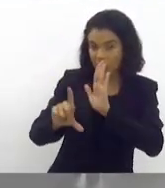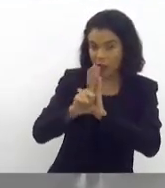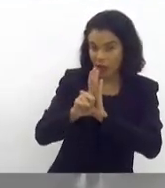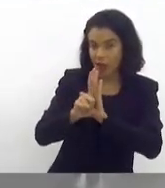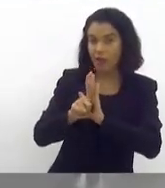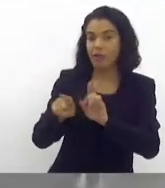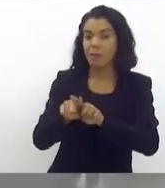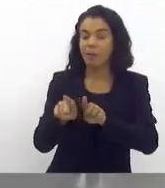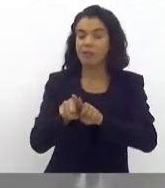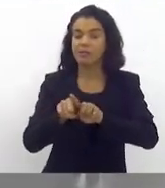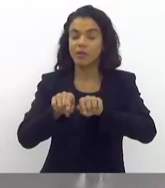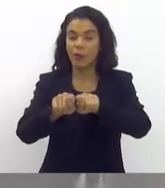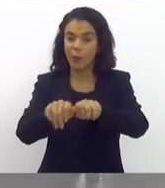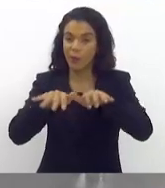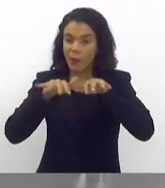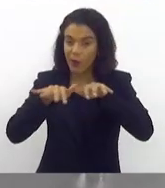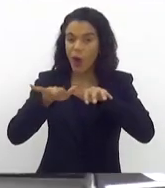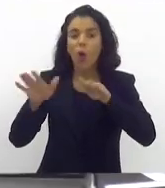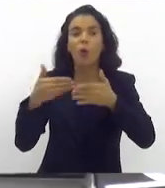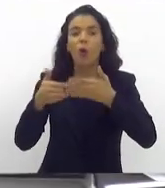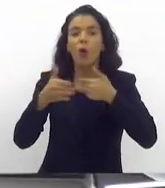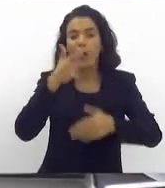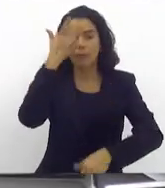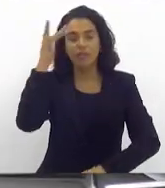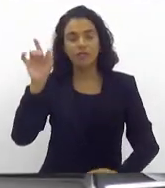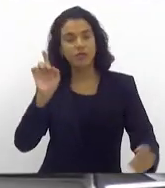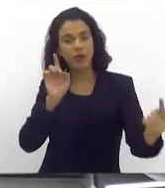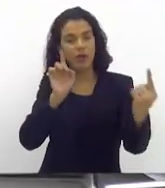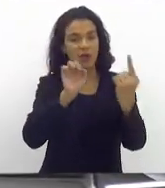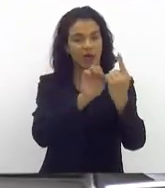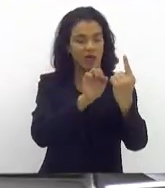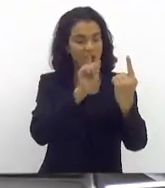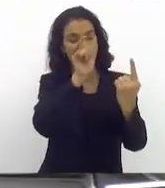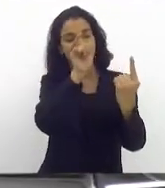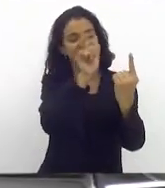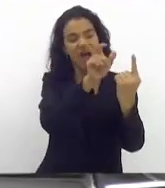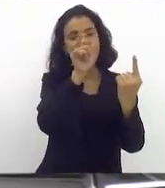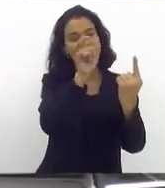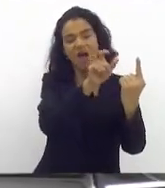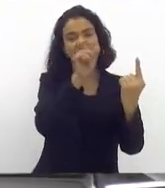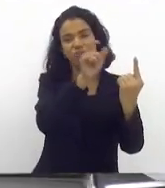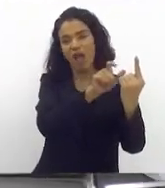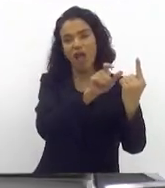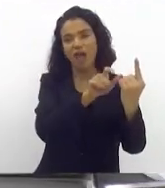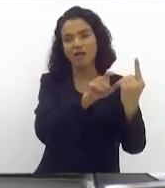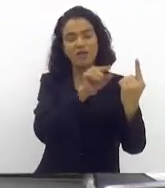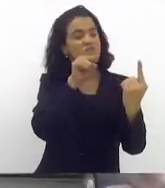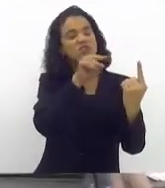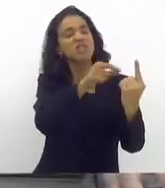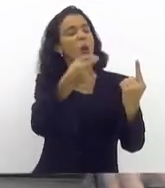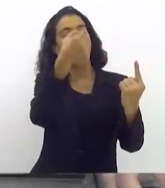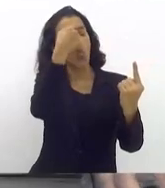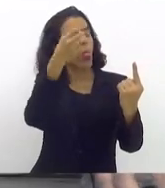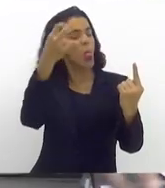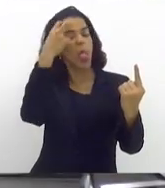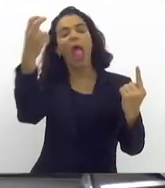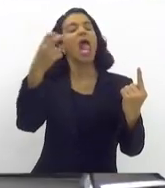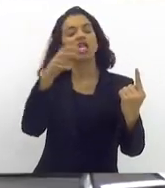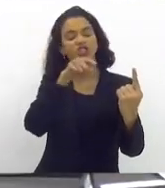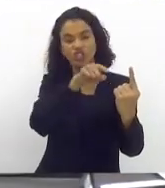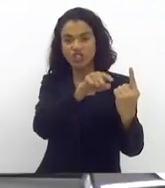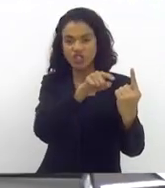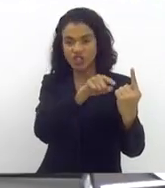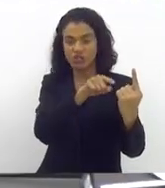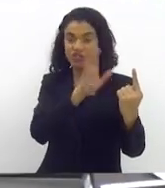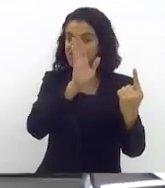ratificar... Qualquer pessoa que se dirigir a outra de forma ofensiva, dizendo que a pessoa é um nerd, etc., já